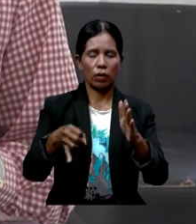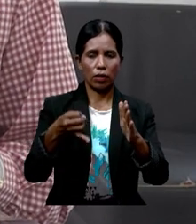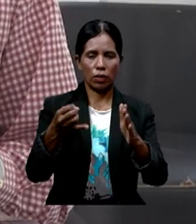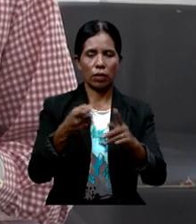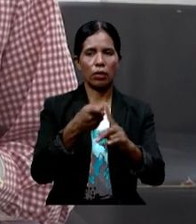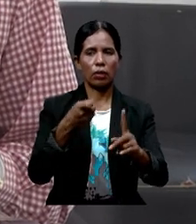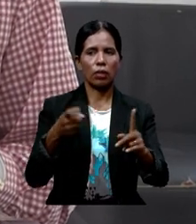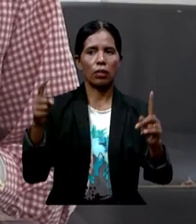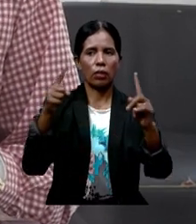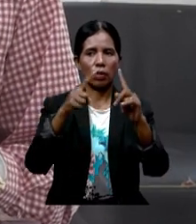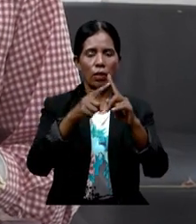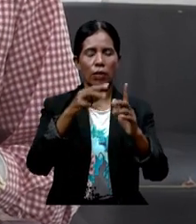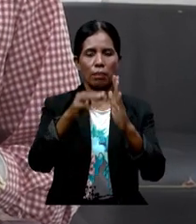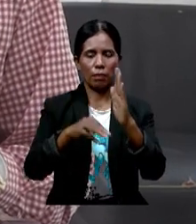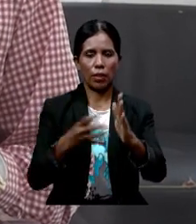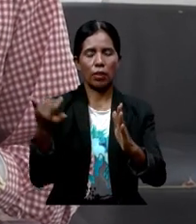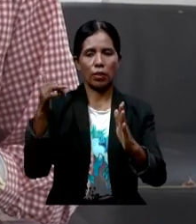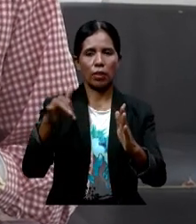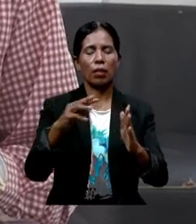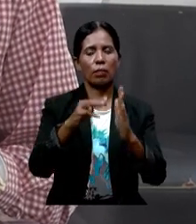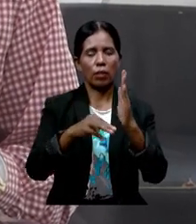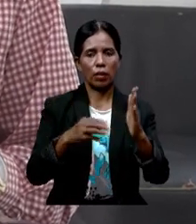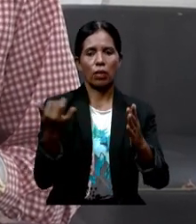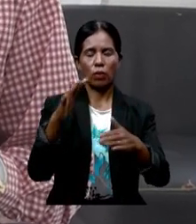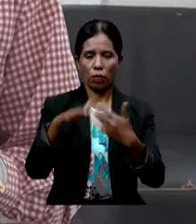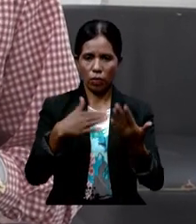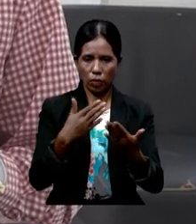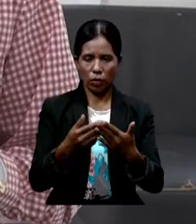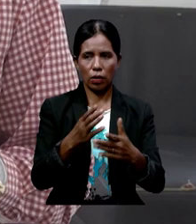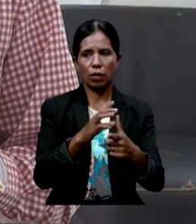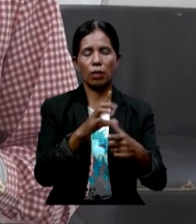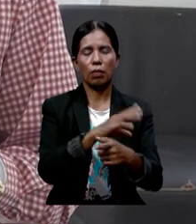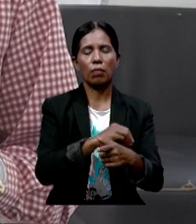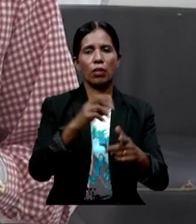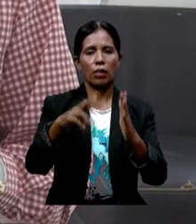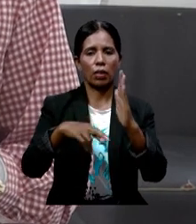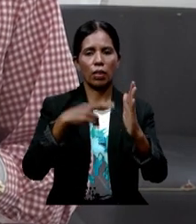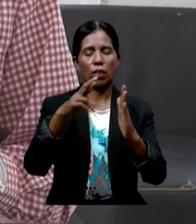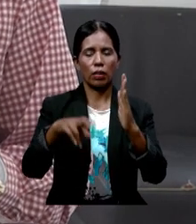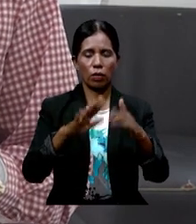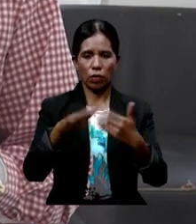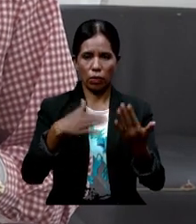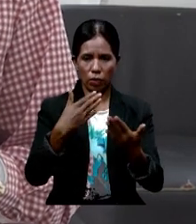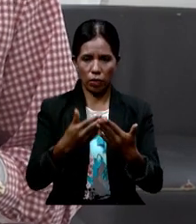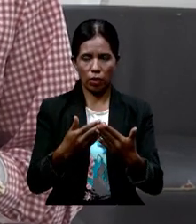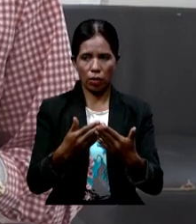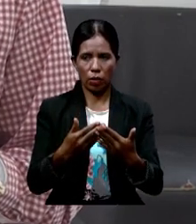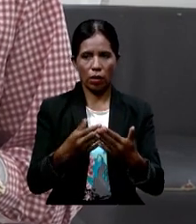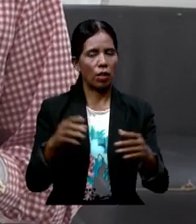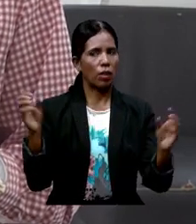liba media print ou media eletrônico nomos pe a rádio comunidade sira la